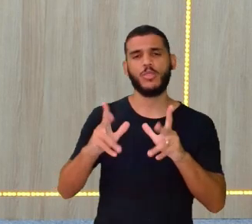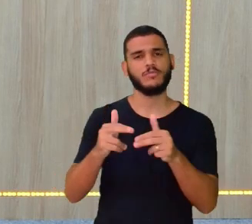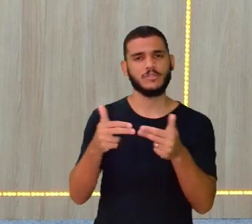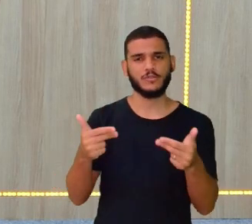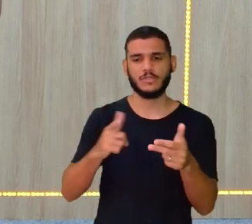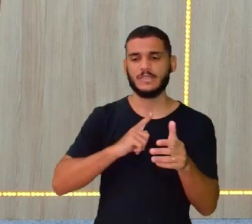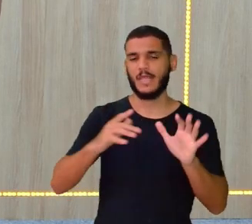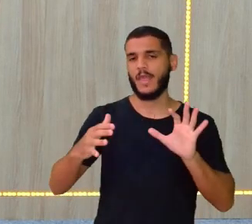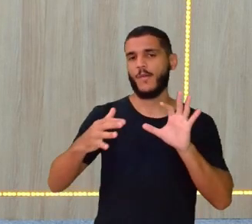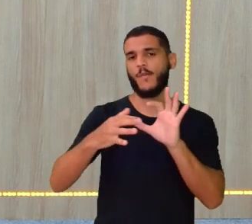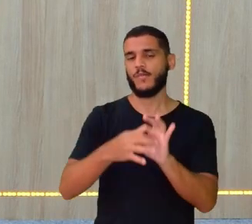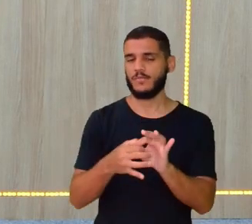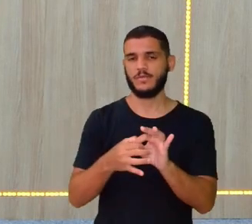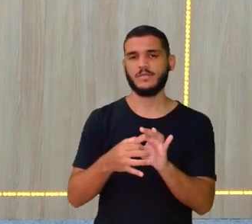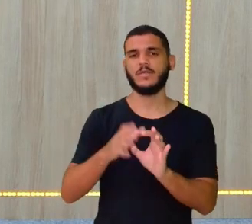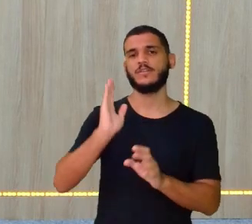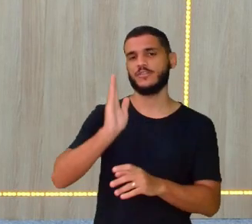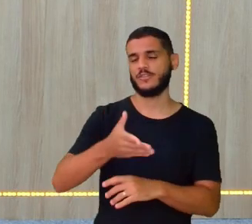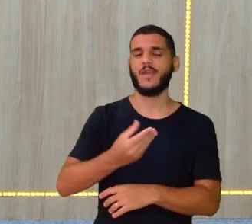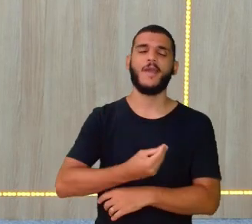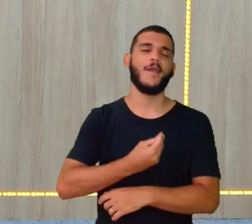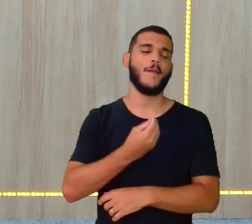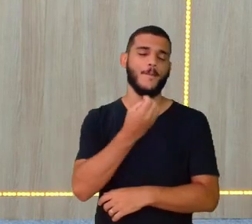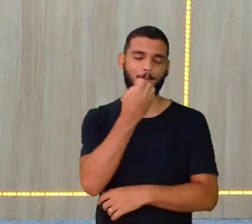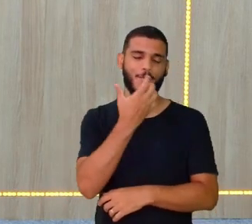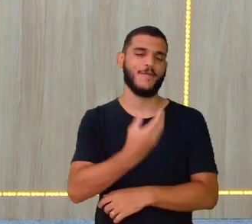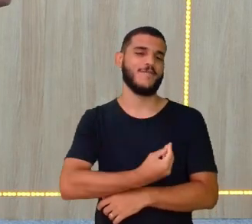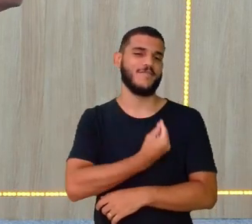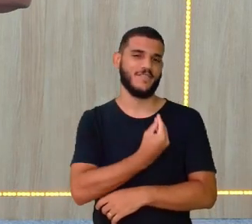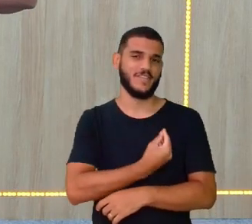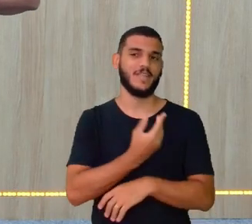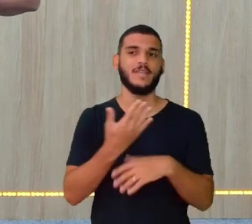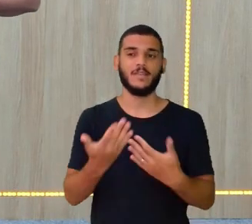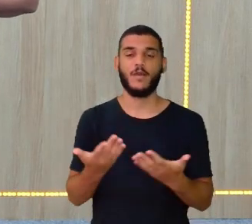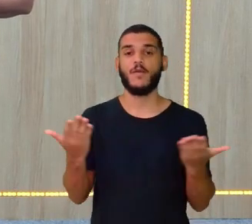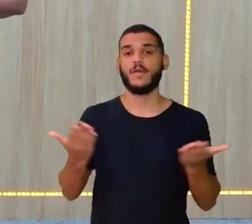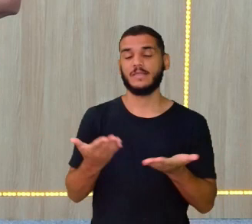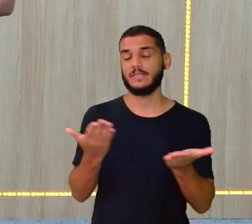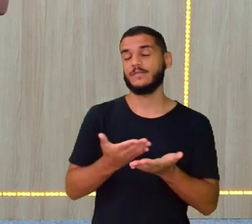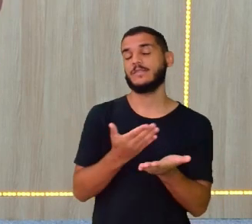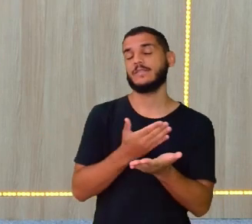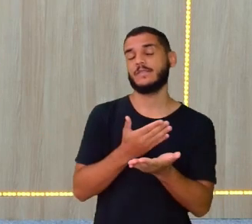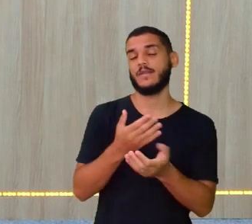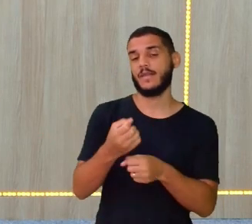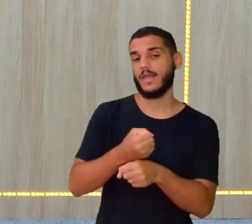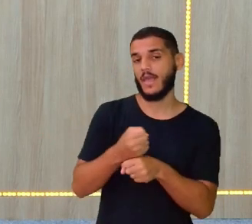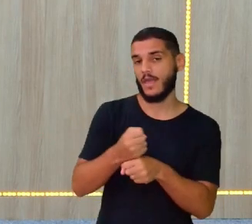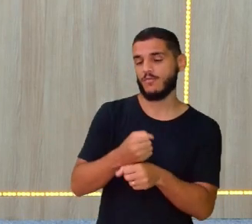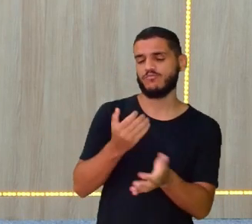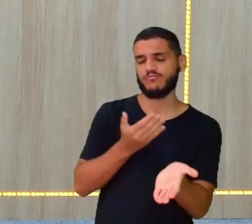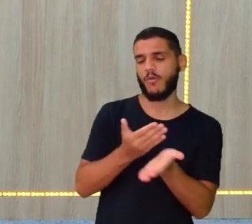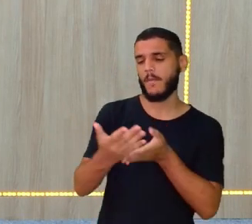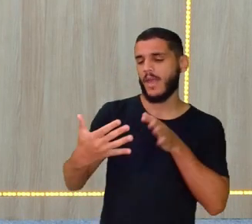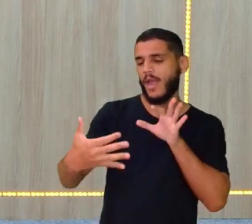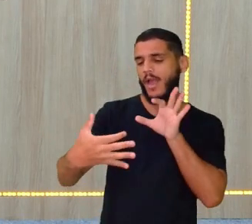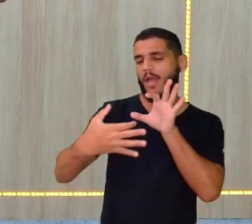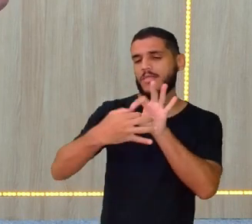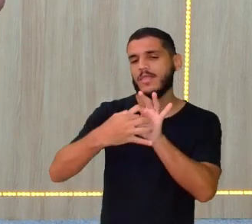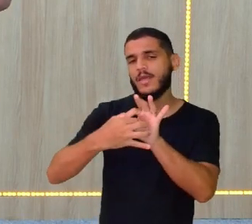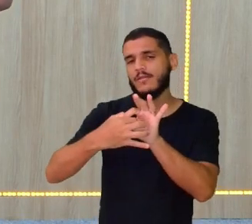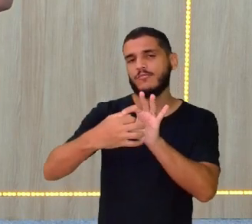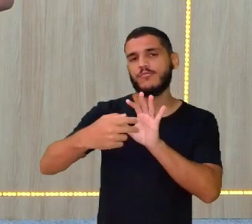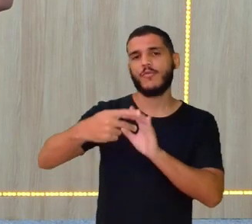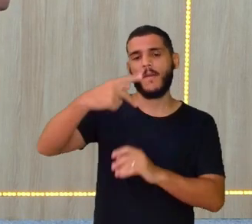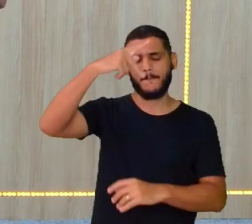nos conectamos nos faz bem? Então, comece esse ano se conectando, não é? Primeiro com